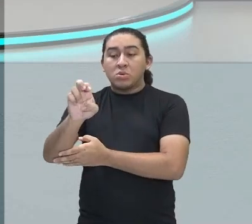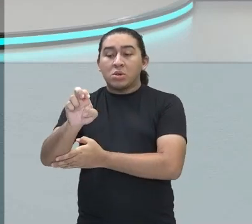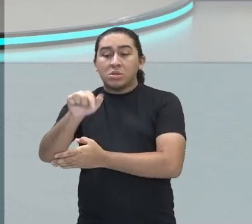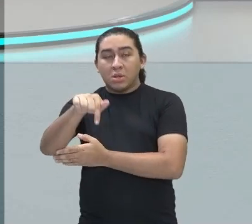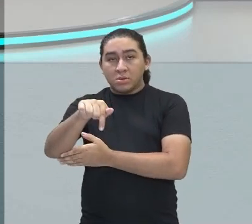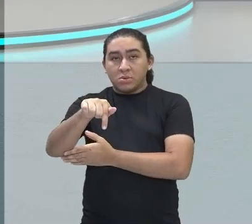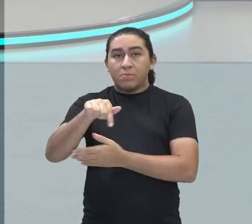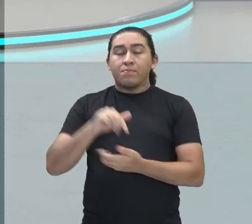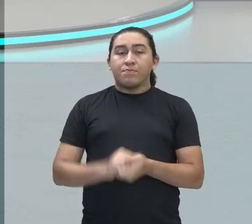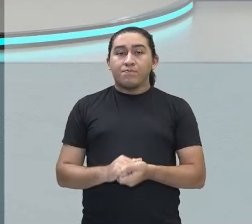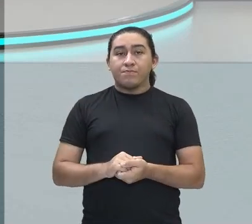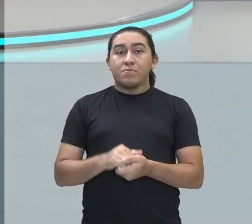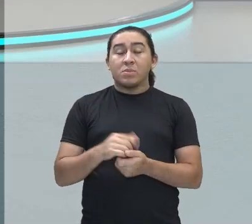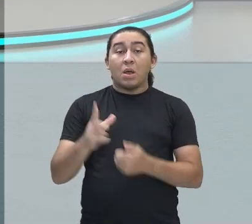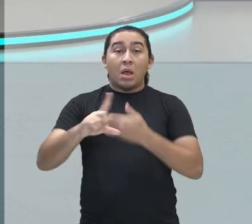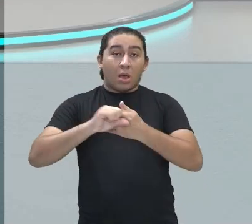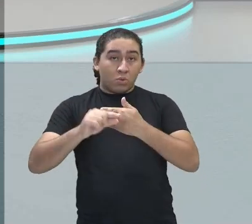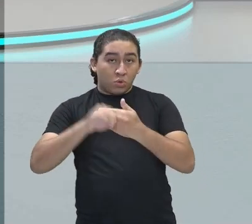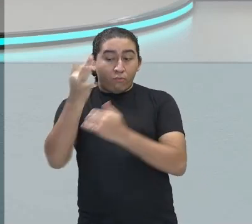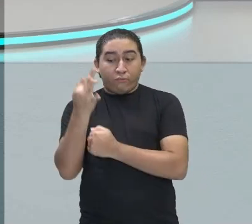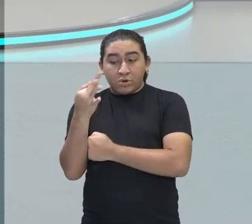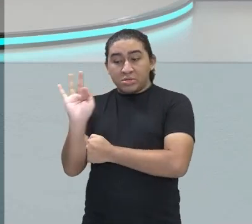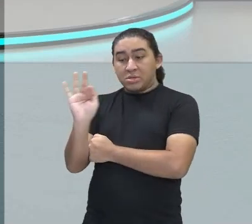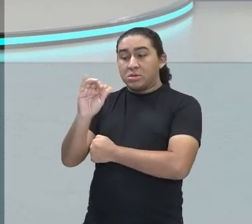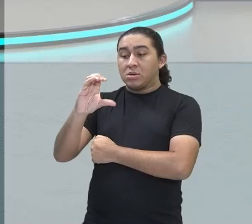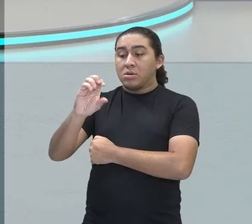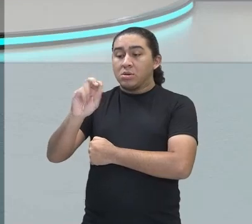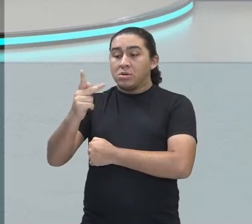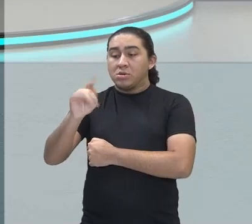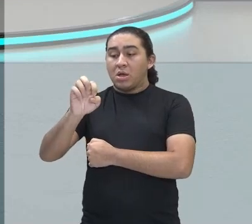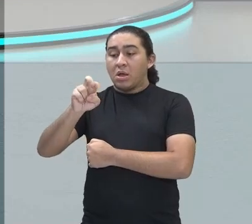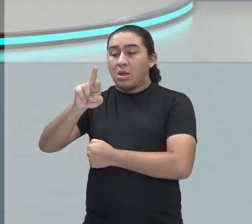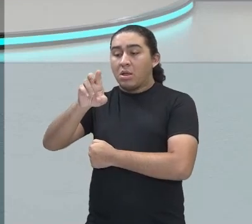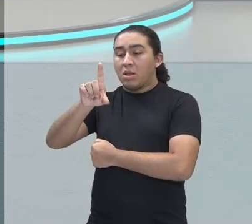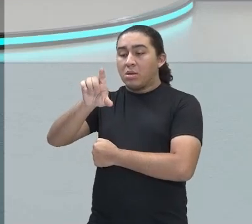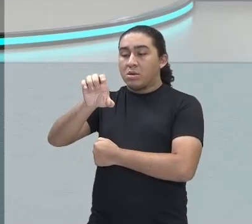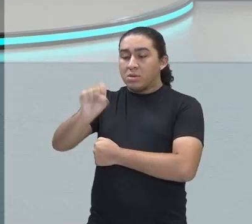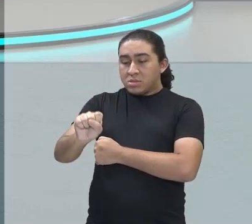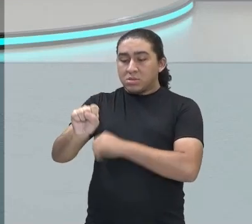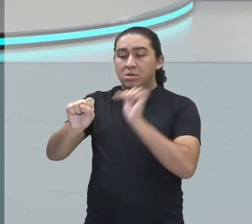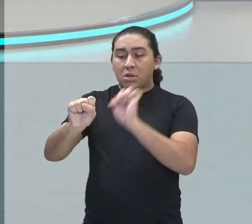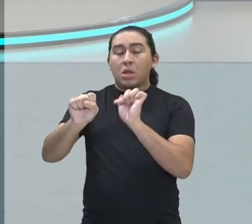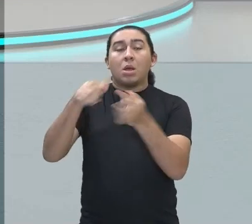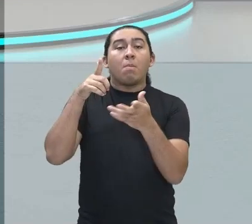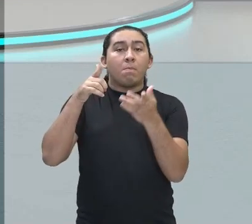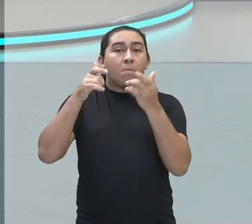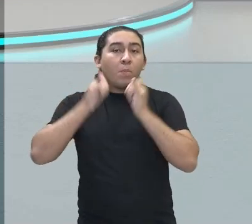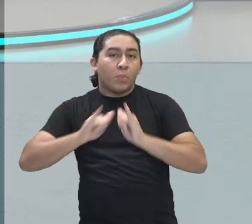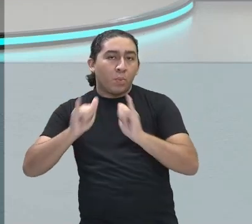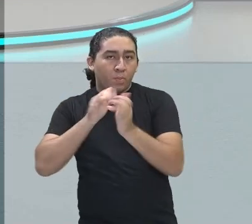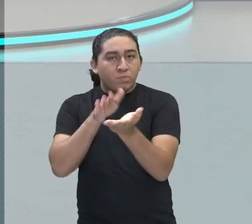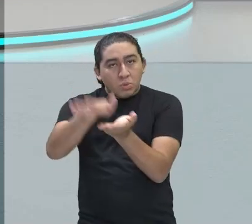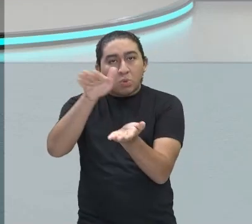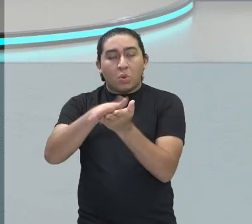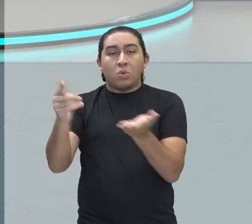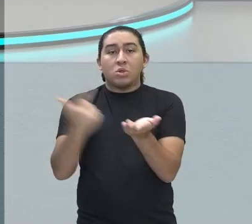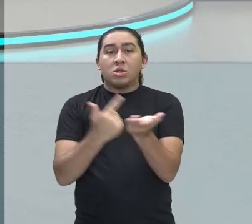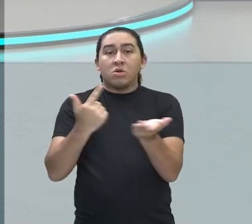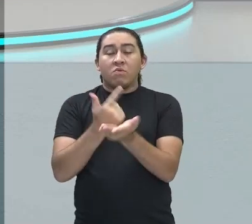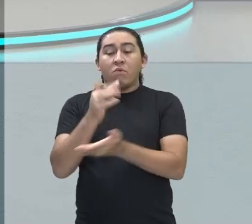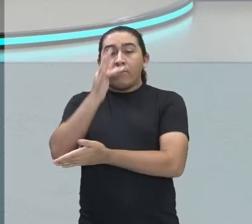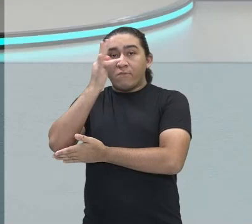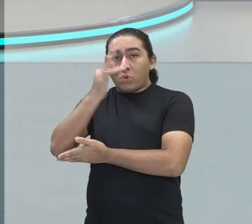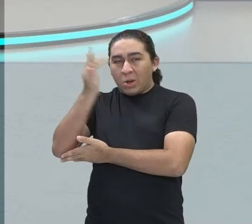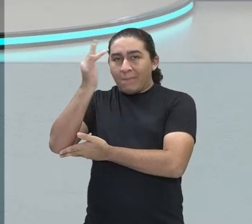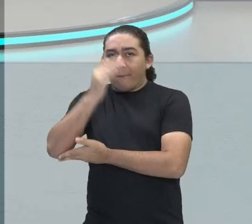1857, quando o poeta francês Charles Baudelaire publicou seu livro As Flores do Mal,